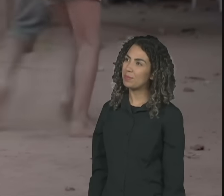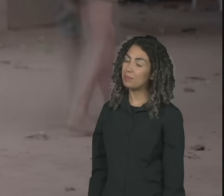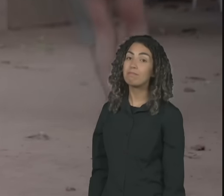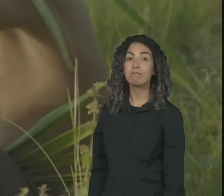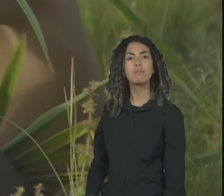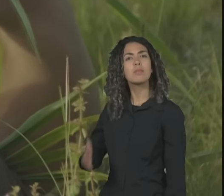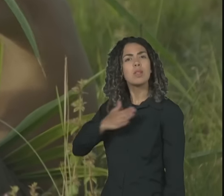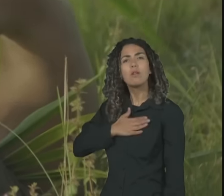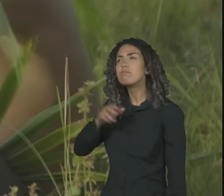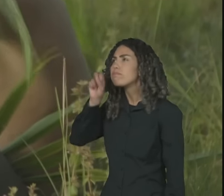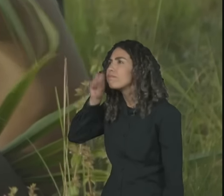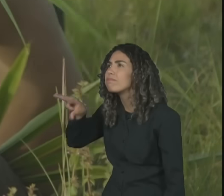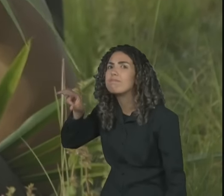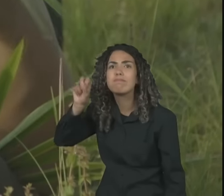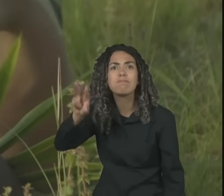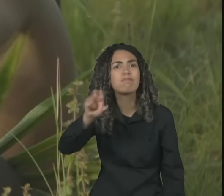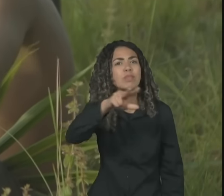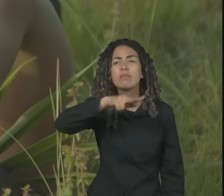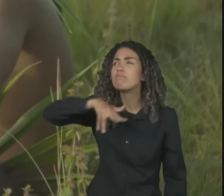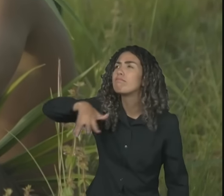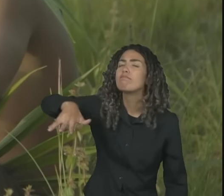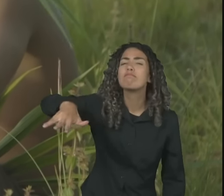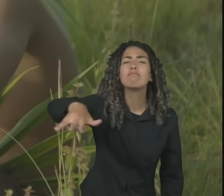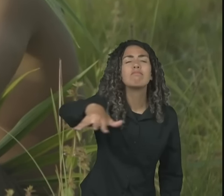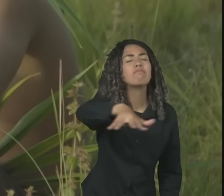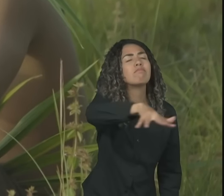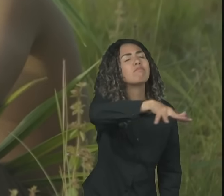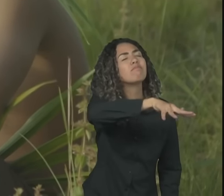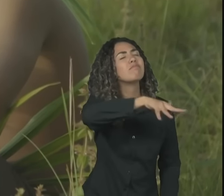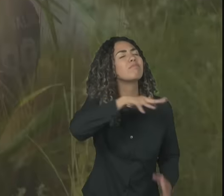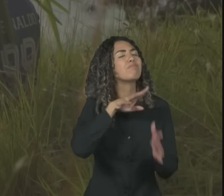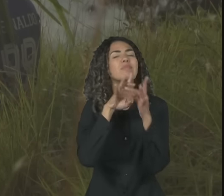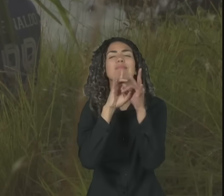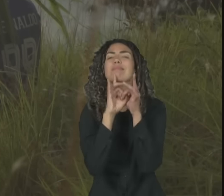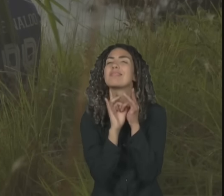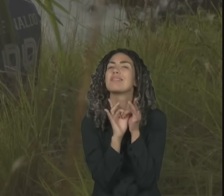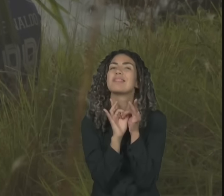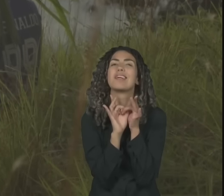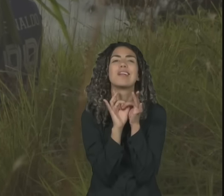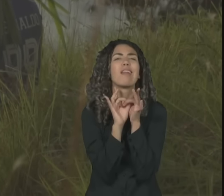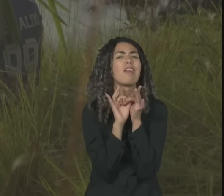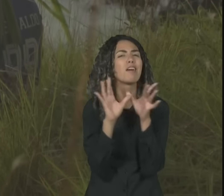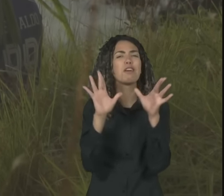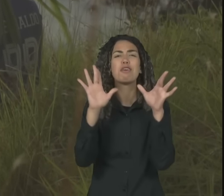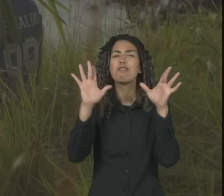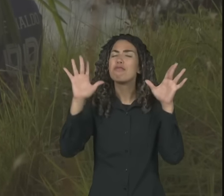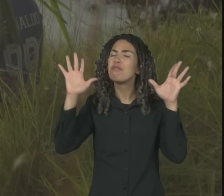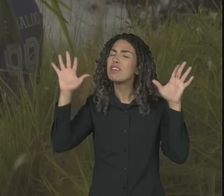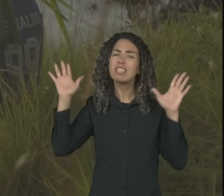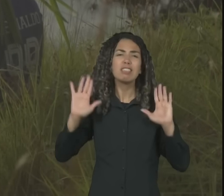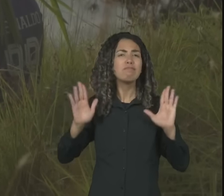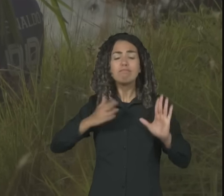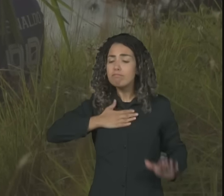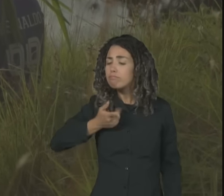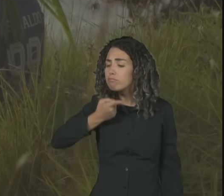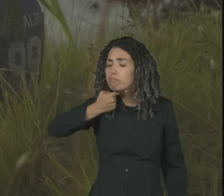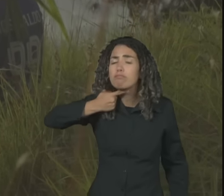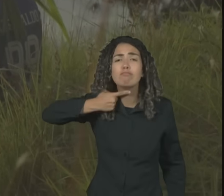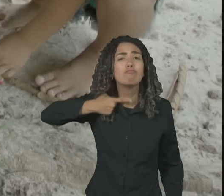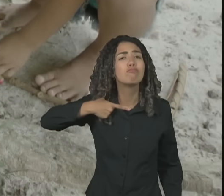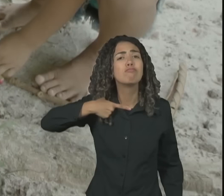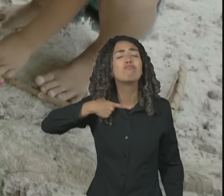Eu sempre vejo o espaço de liberdade. Eles conseguem desenvolver o que eles querem